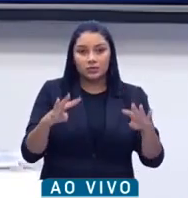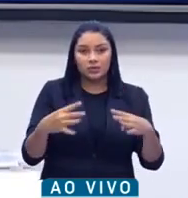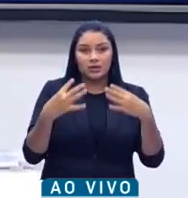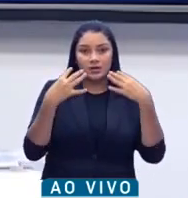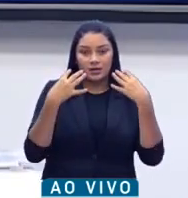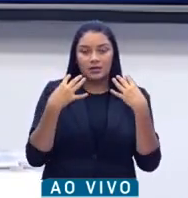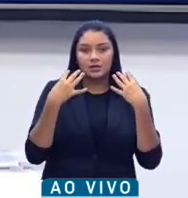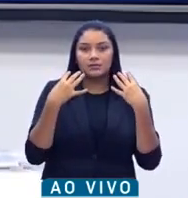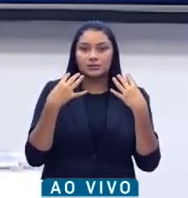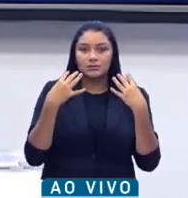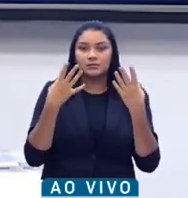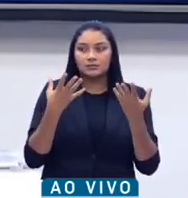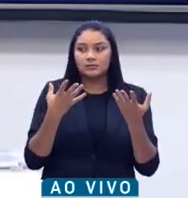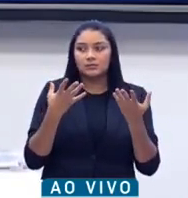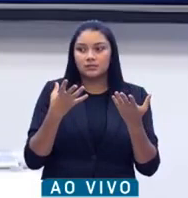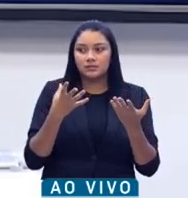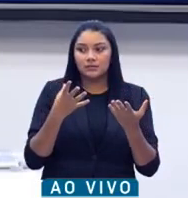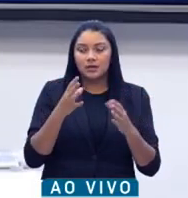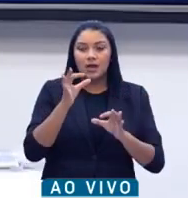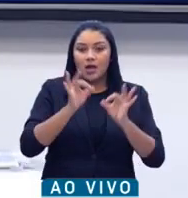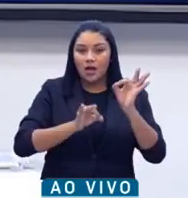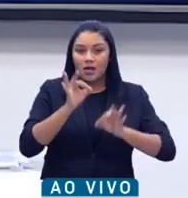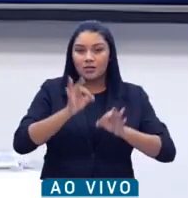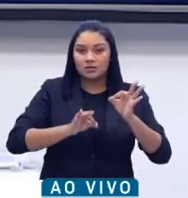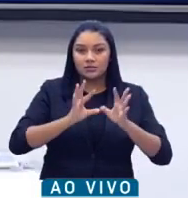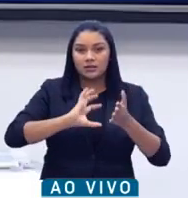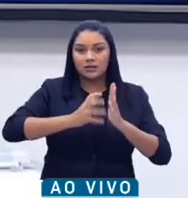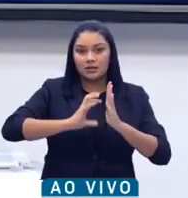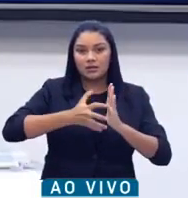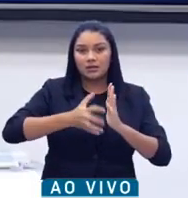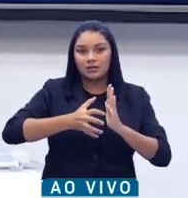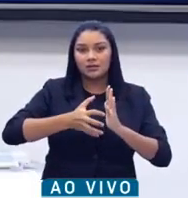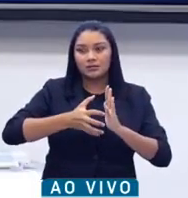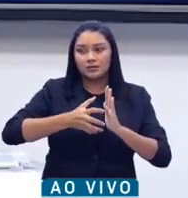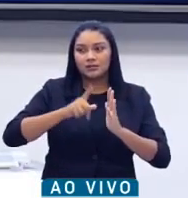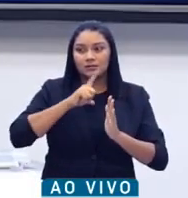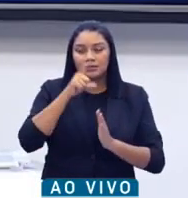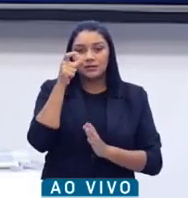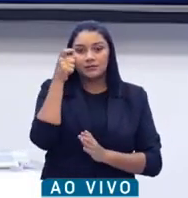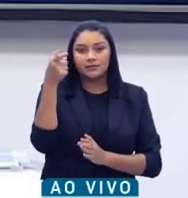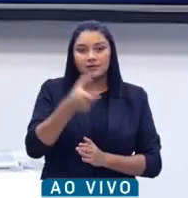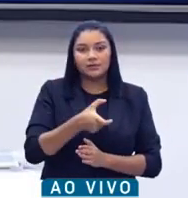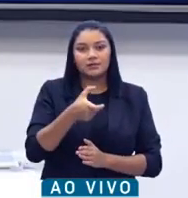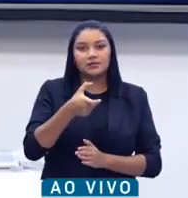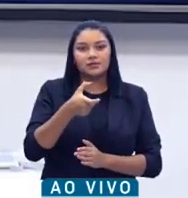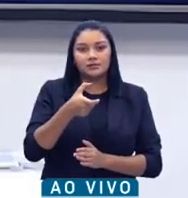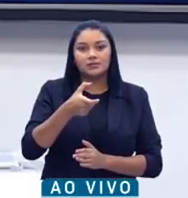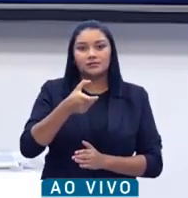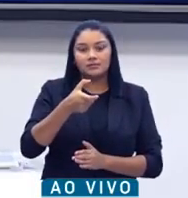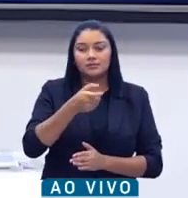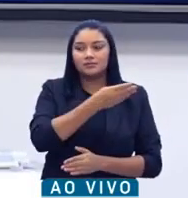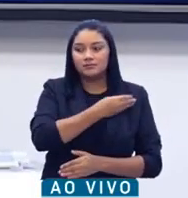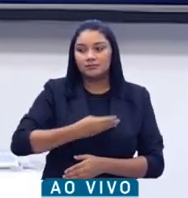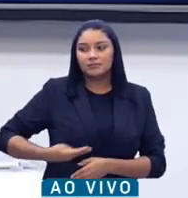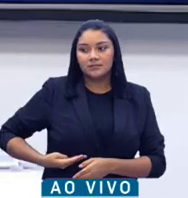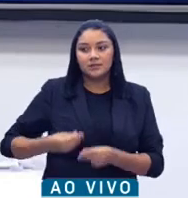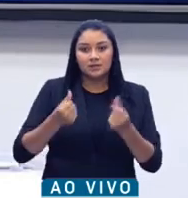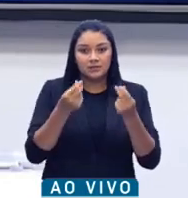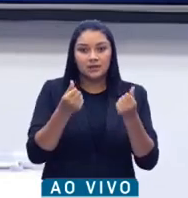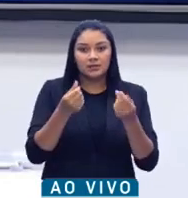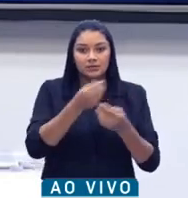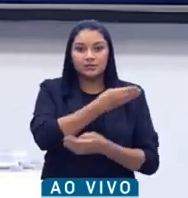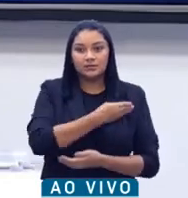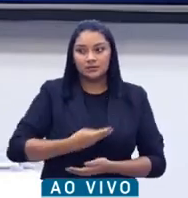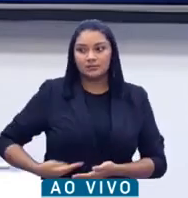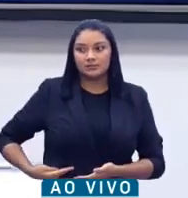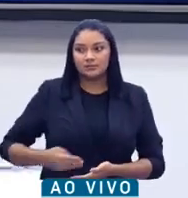cidadão, que a prestação de contas relacionadas aos partidos é sim de interesse público, já que o dinheiro é público. A gente